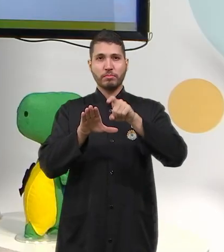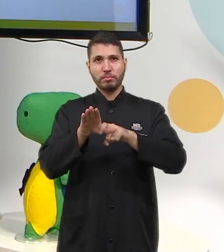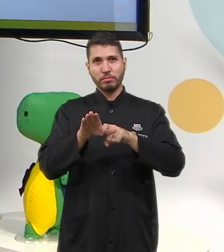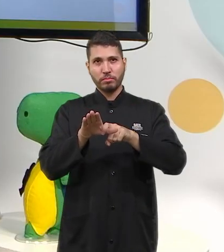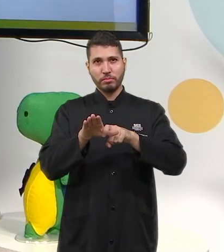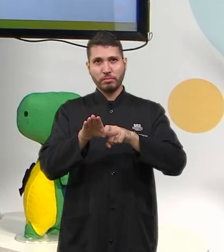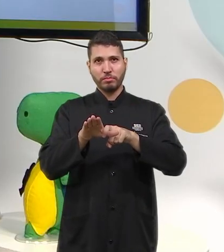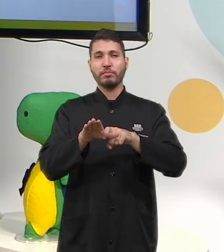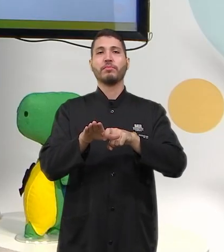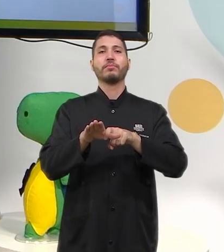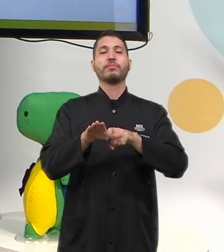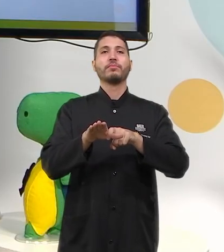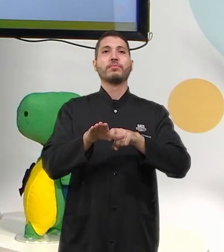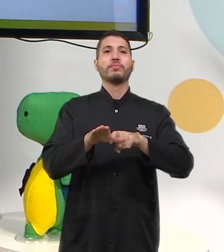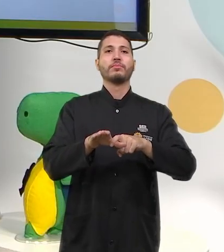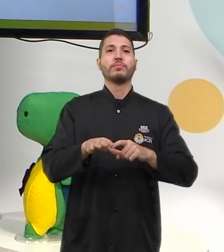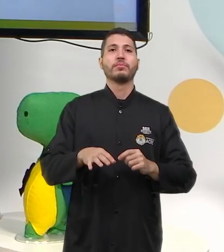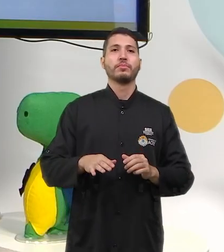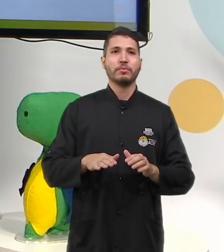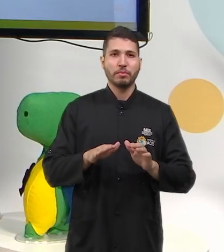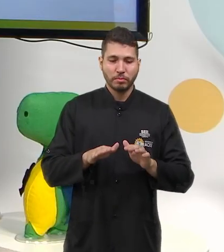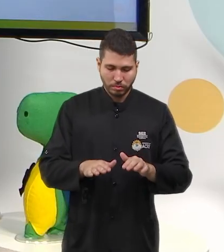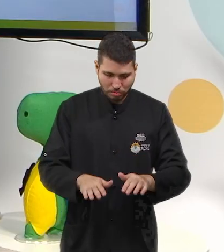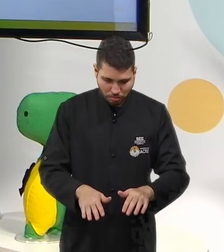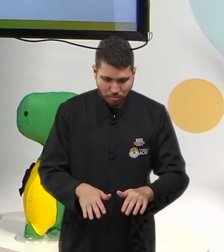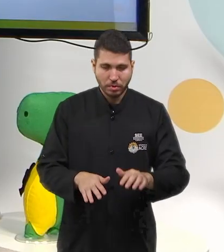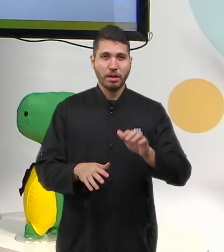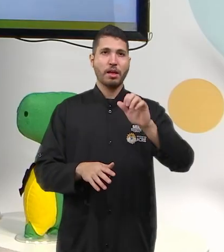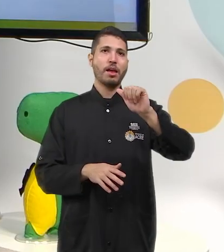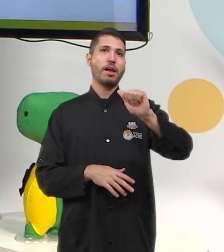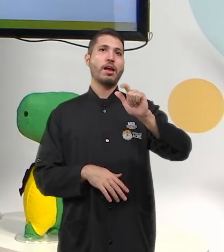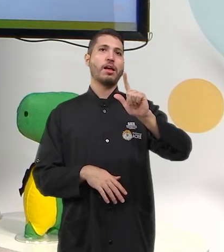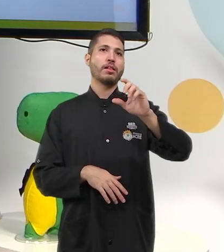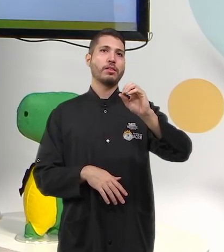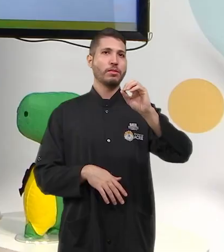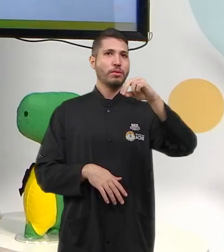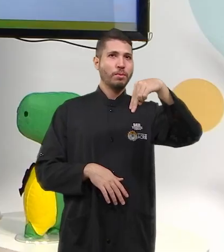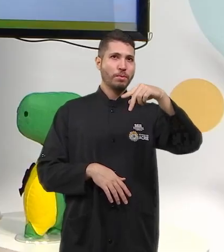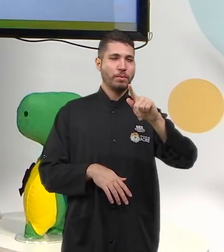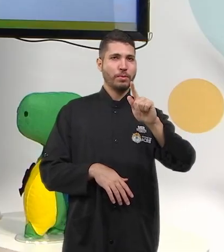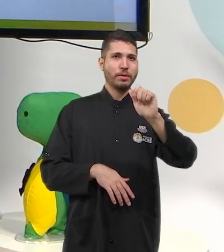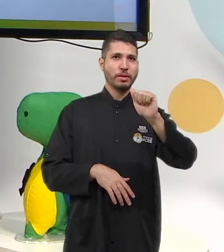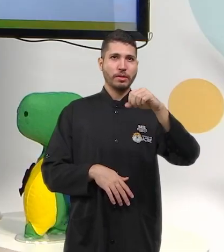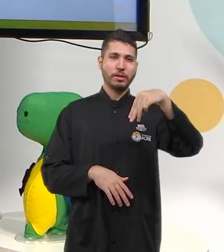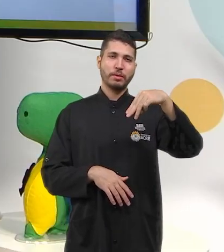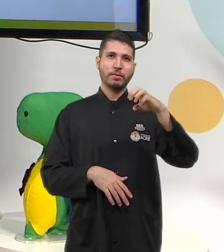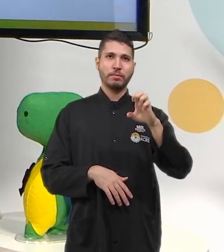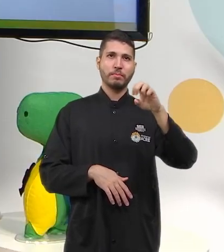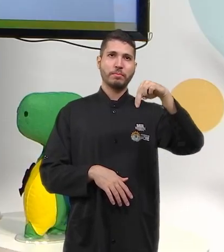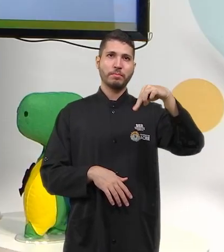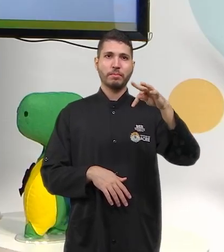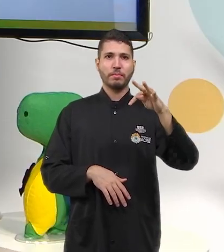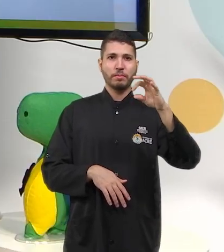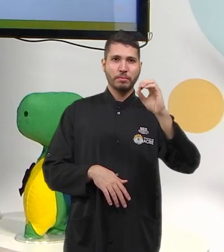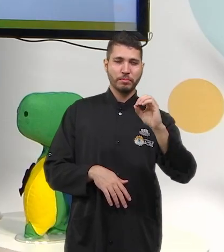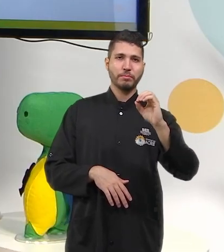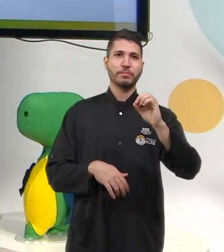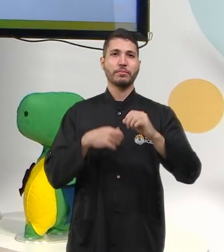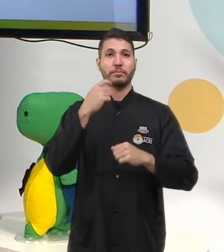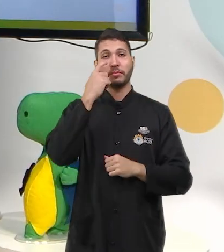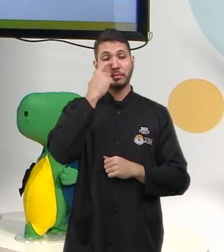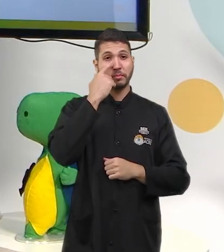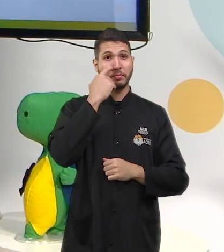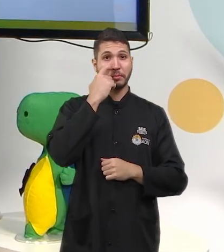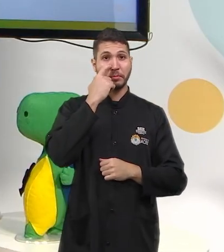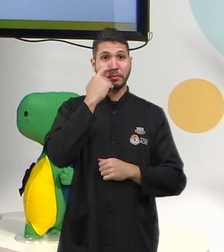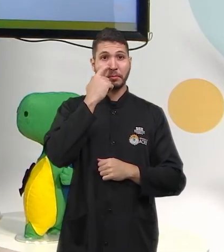alongamentos constantes. E, tipo, se um dia eu comecei até aqui, treinei, alonga, eu já vou descendo e tem todo esse trabalho constante, tá bom?